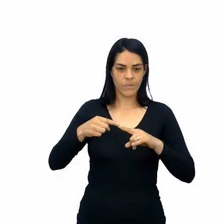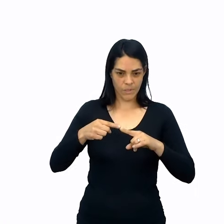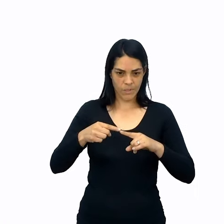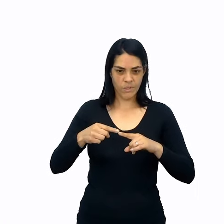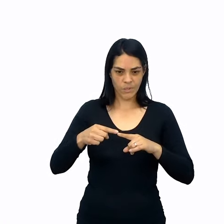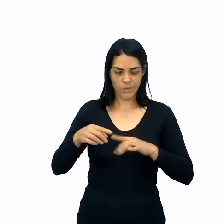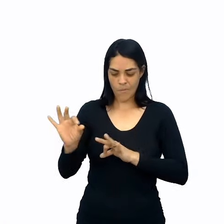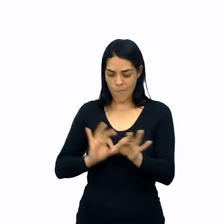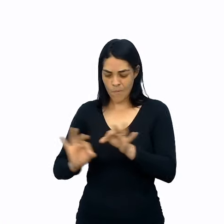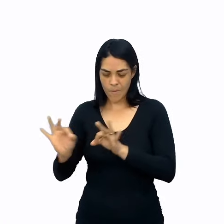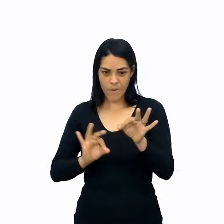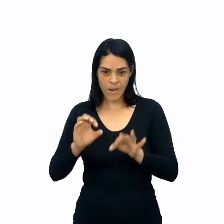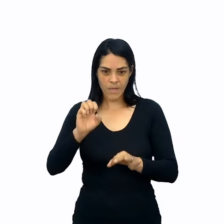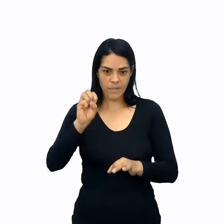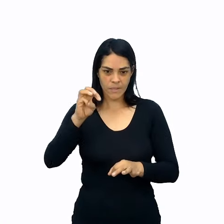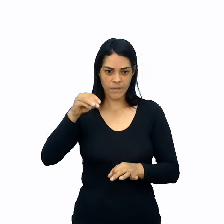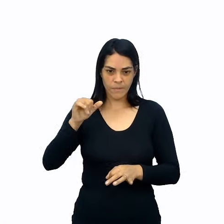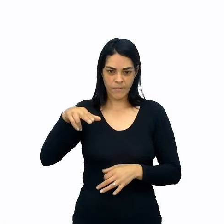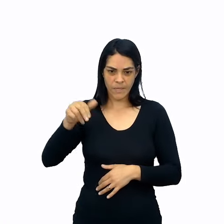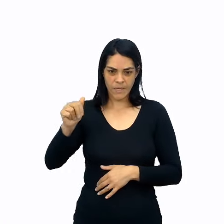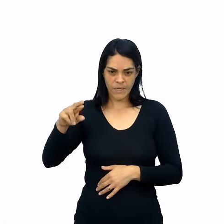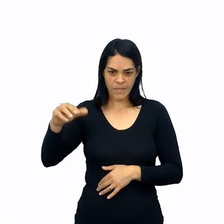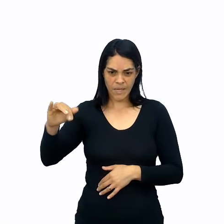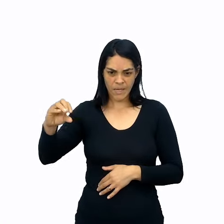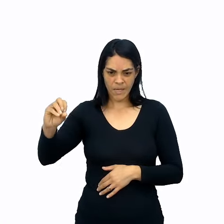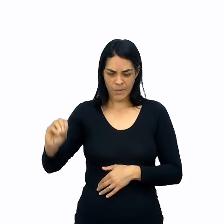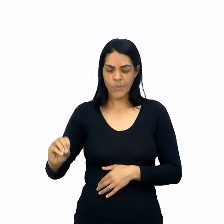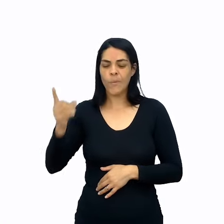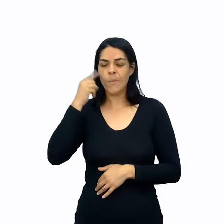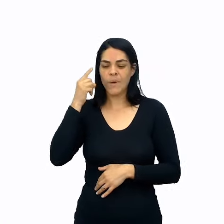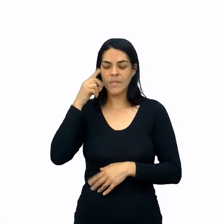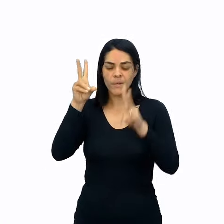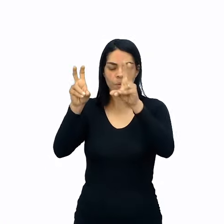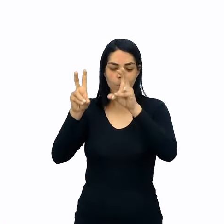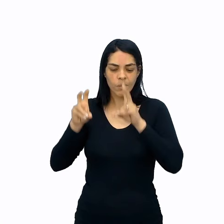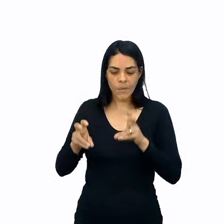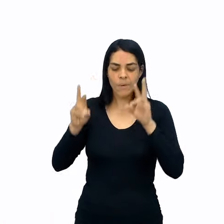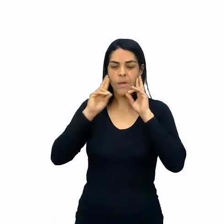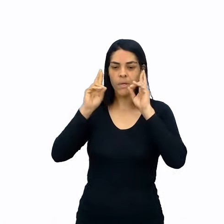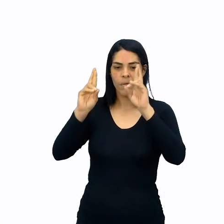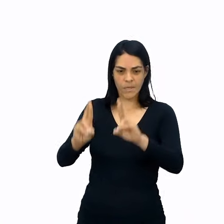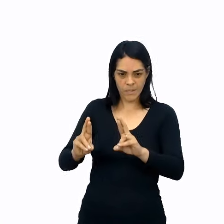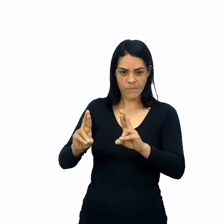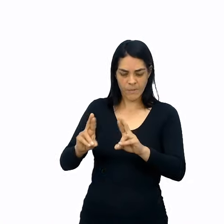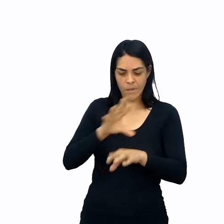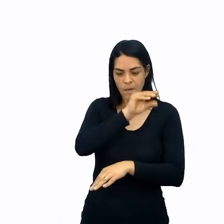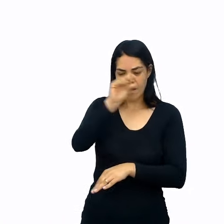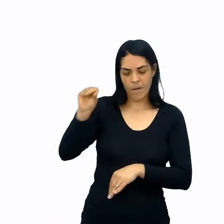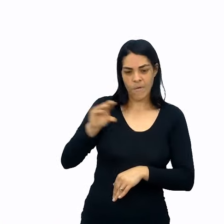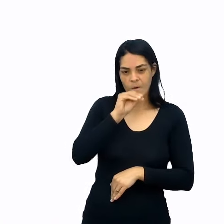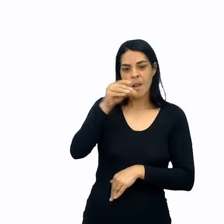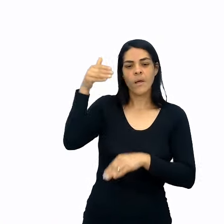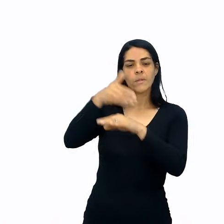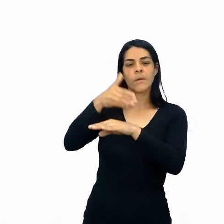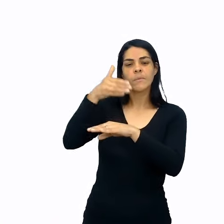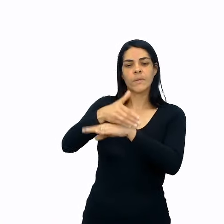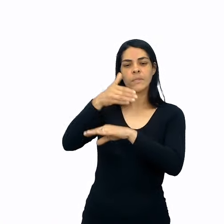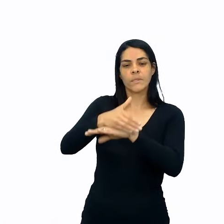pensando aí sobre o tema Causas do Brasil e respeitando aí os turnos de fala na participação em